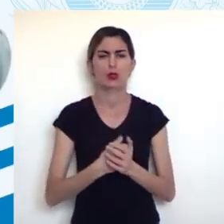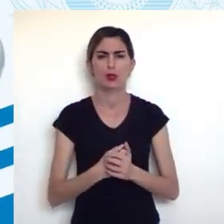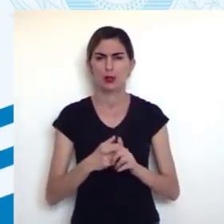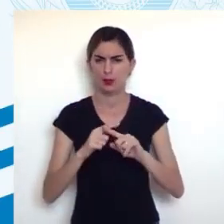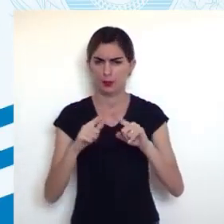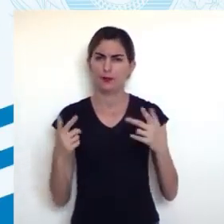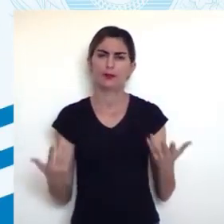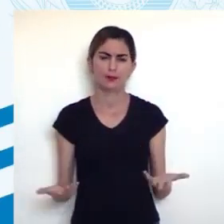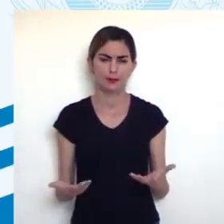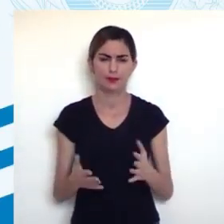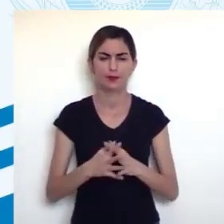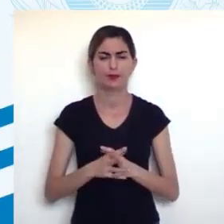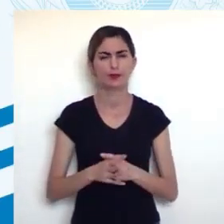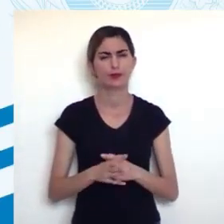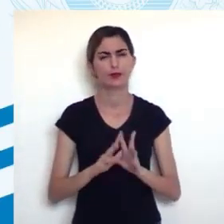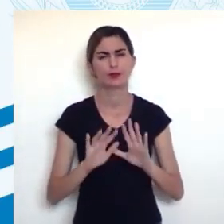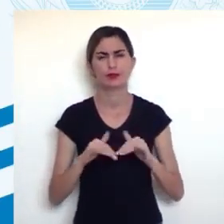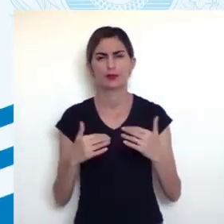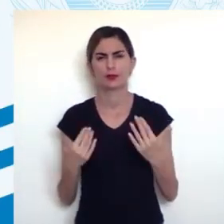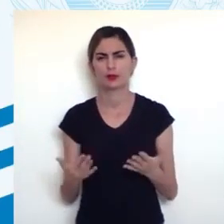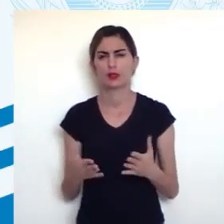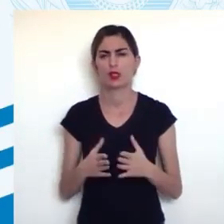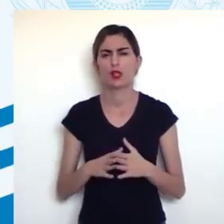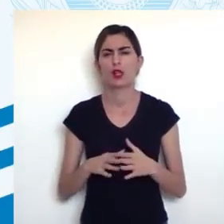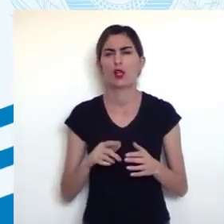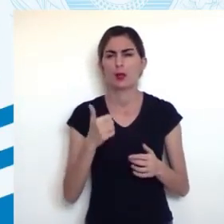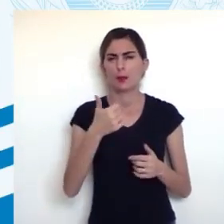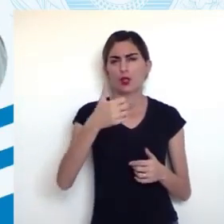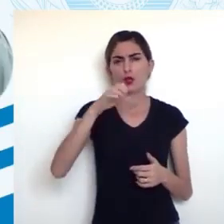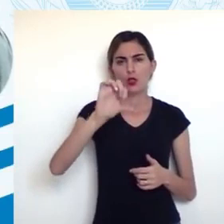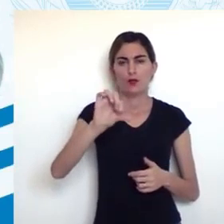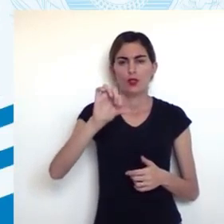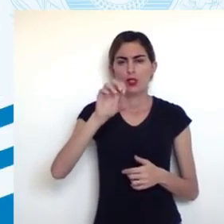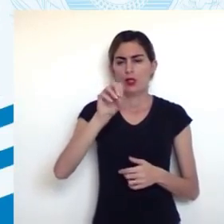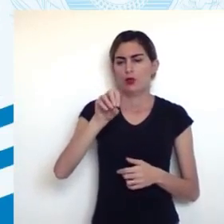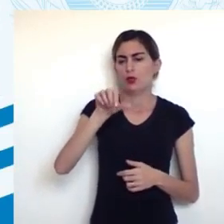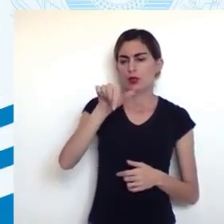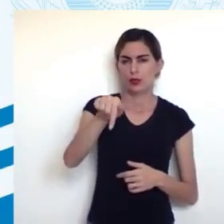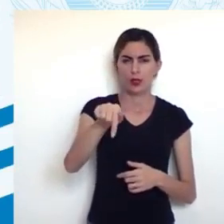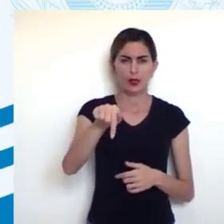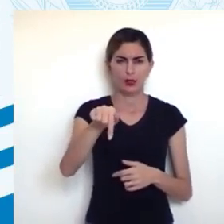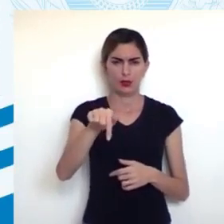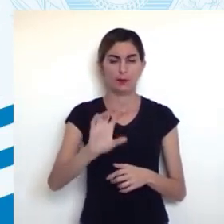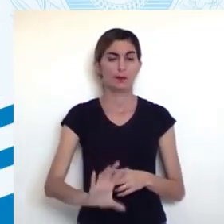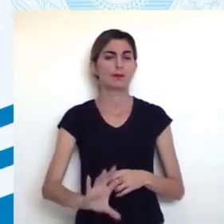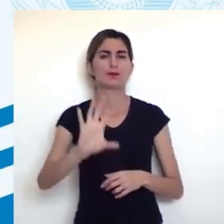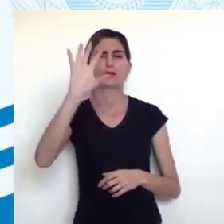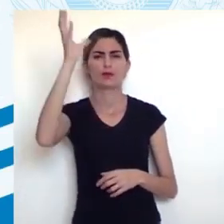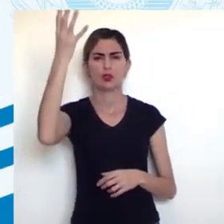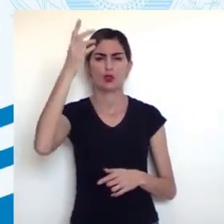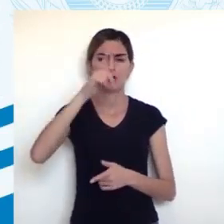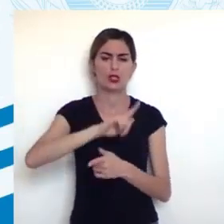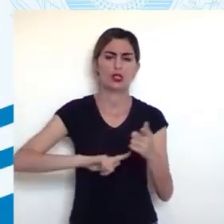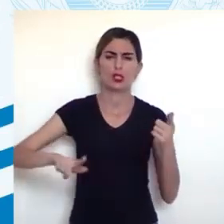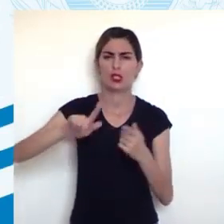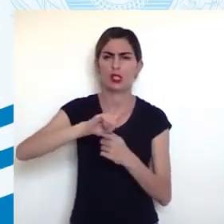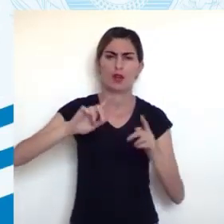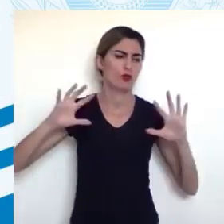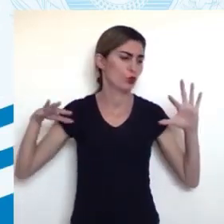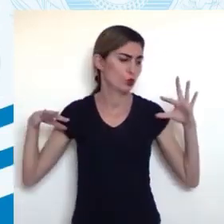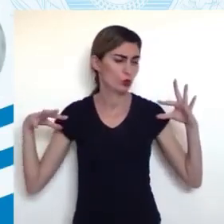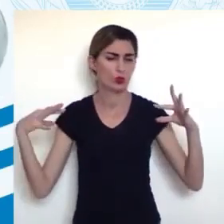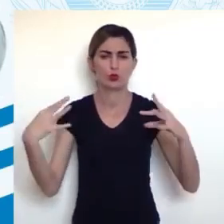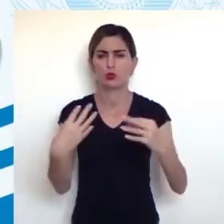Ainda mais com a situação. Então, e em 1907, aconteceu uma greve geral,